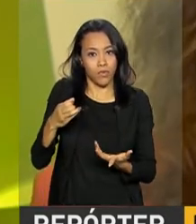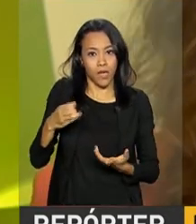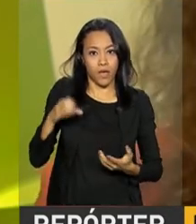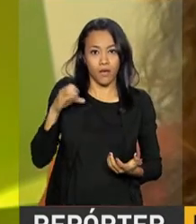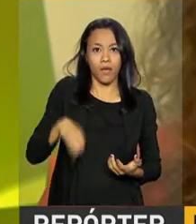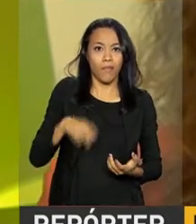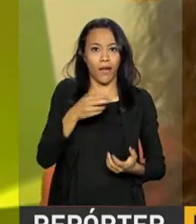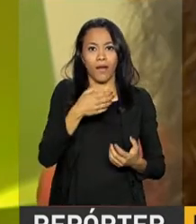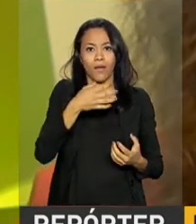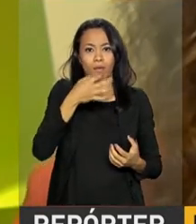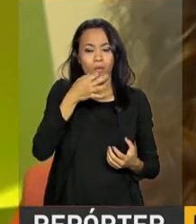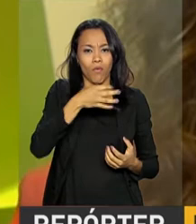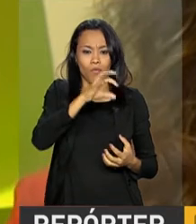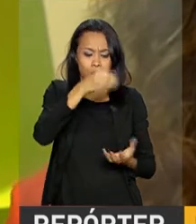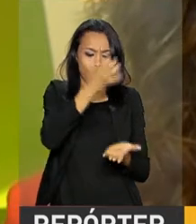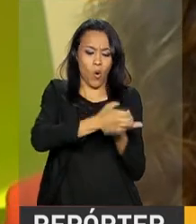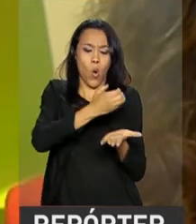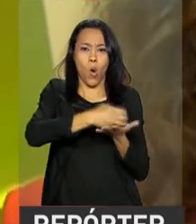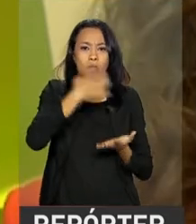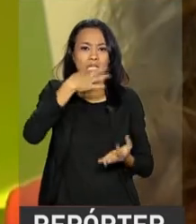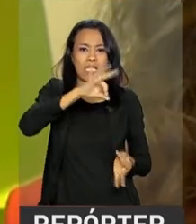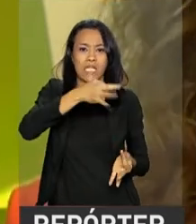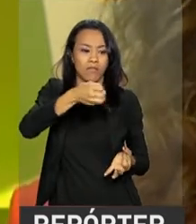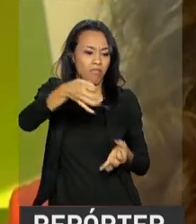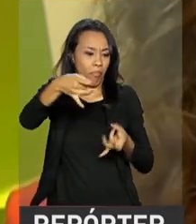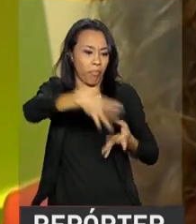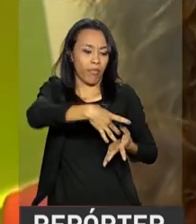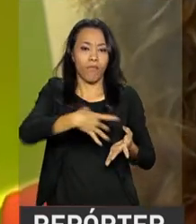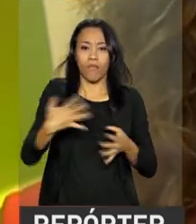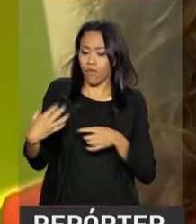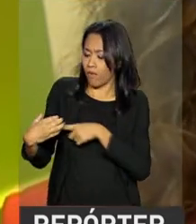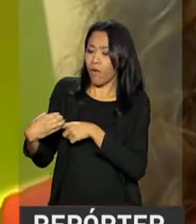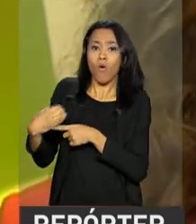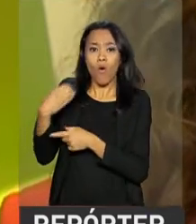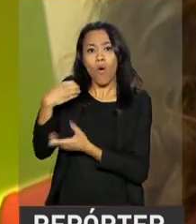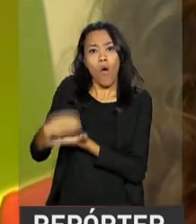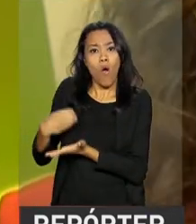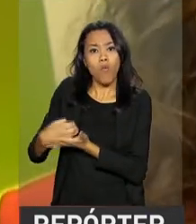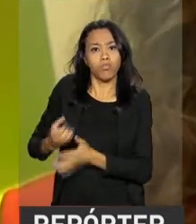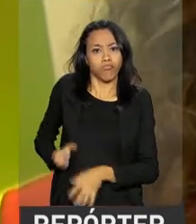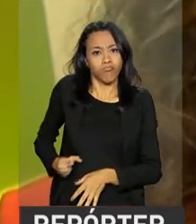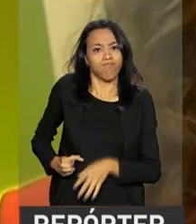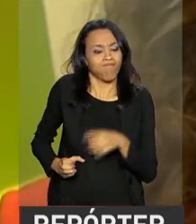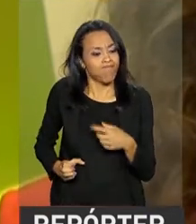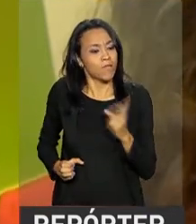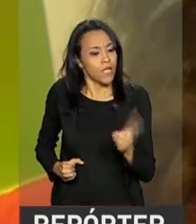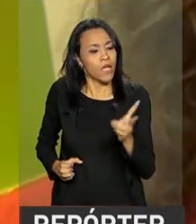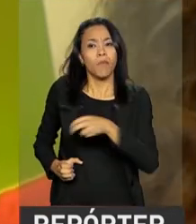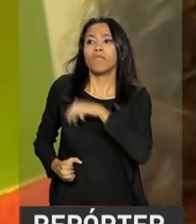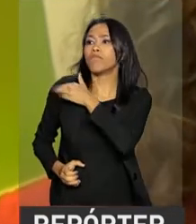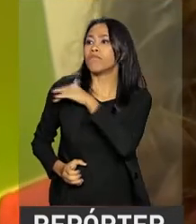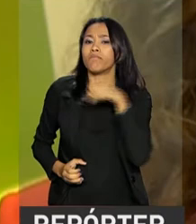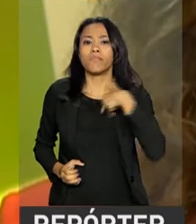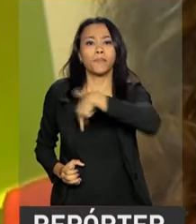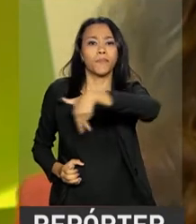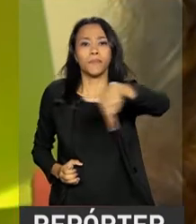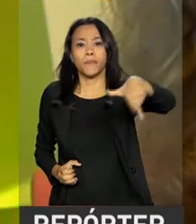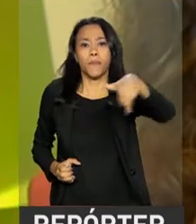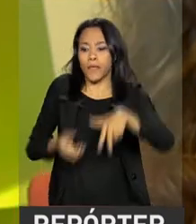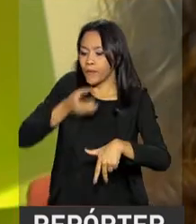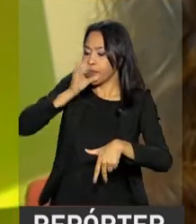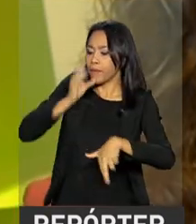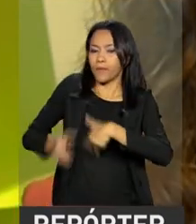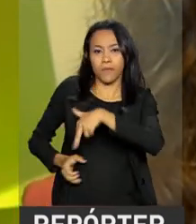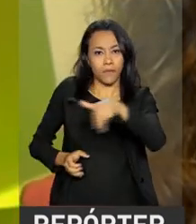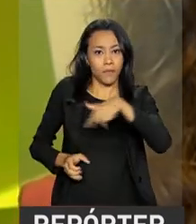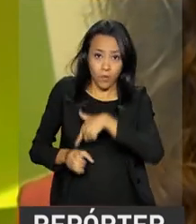de usar um copo descartável isso são pequenos detalhes que a gente pode passar a praticar passar a fazer para